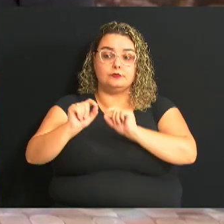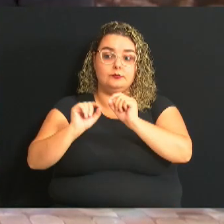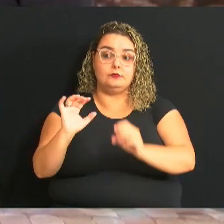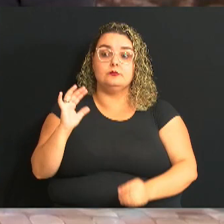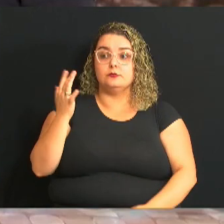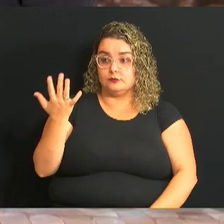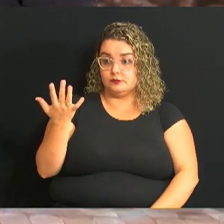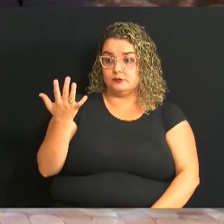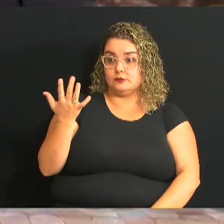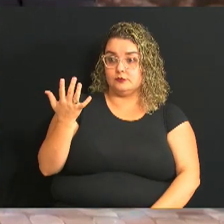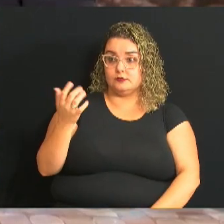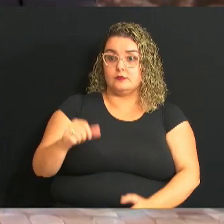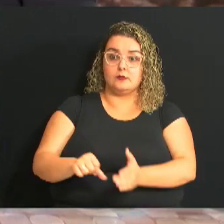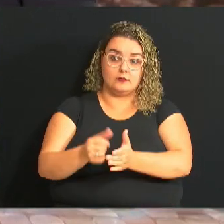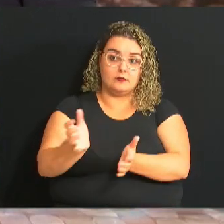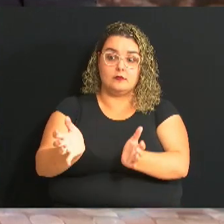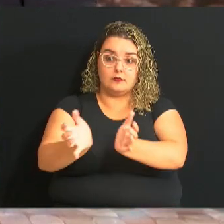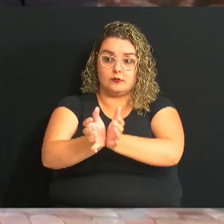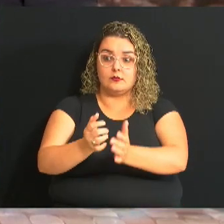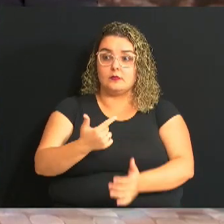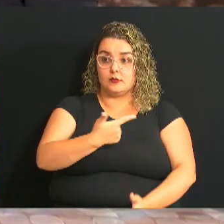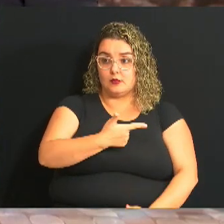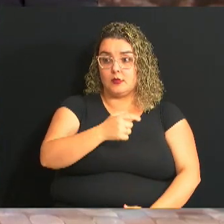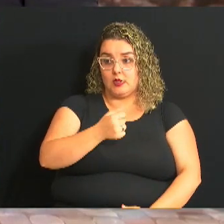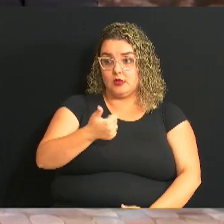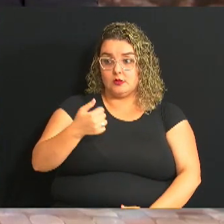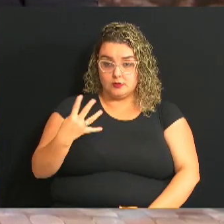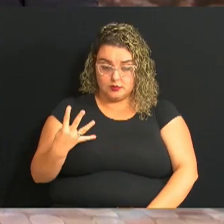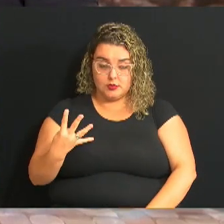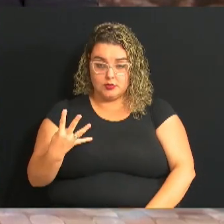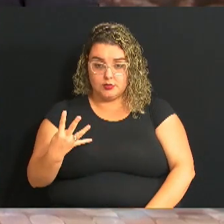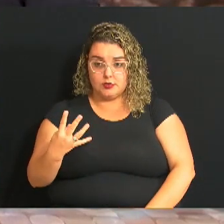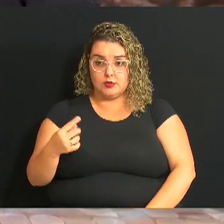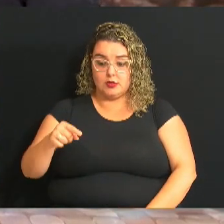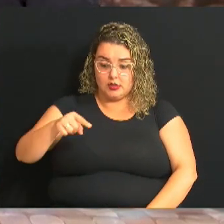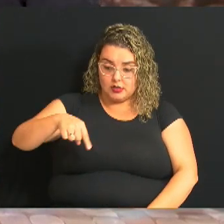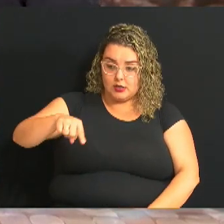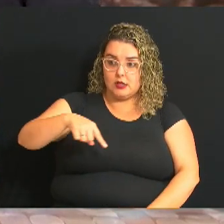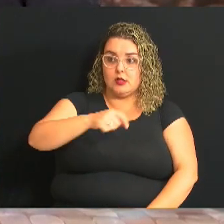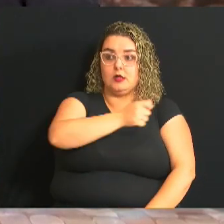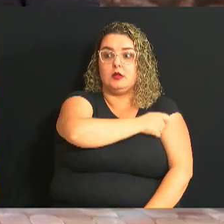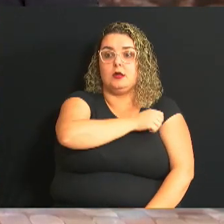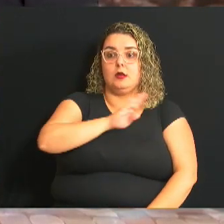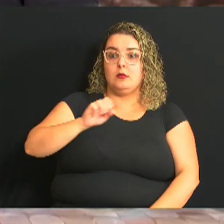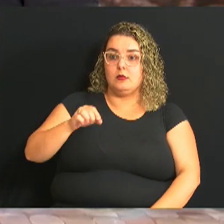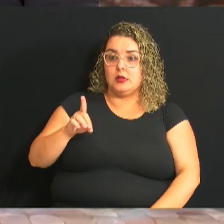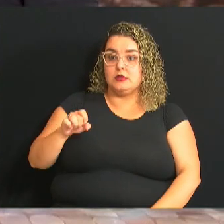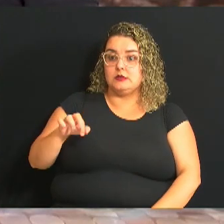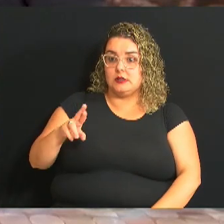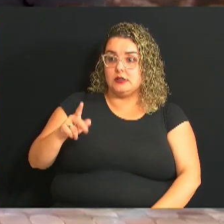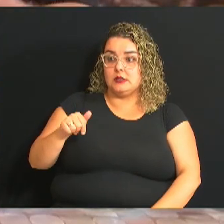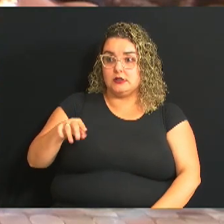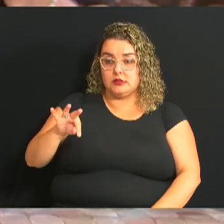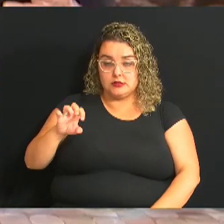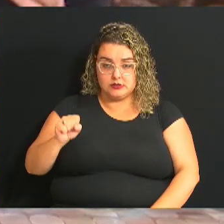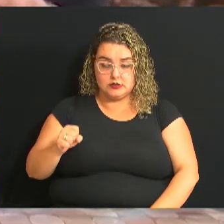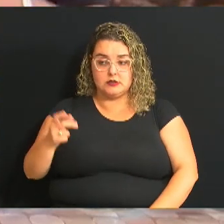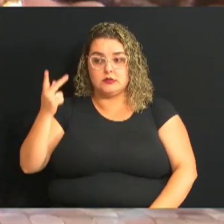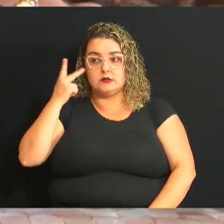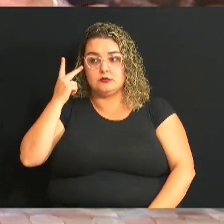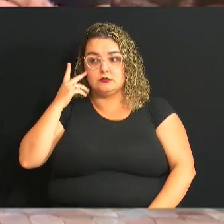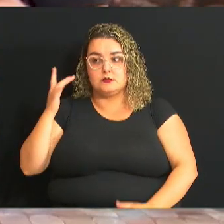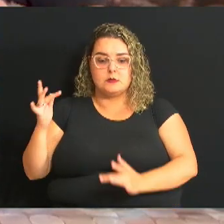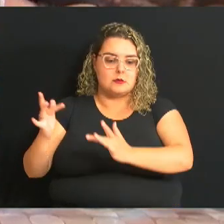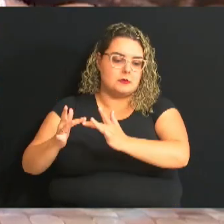levamos a primeira equipe para Abu Dhabi em 2014 e lá os alunos eram do Colégio Bandeirantes de São Paulo e eles entraram em contato com alunos